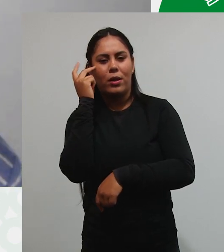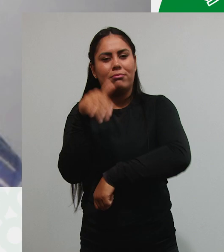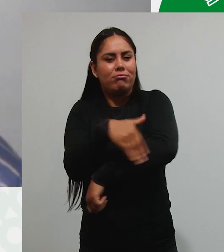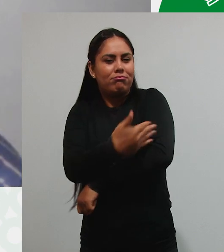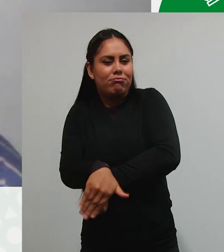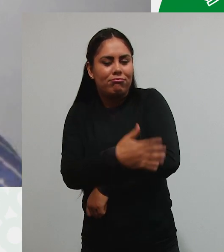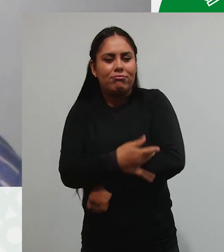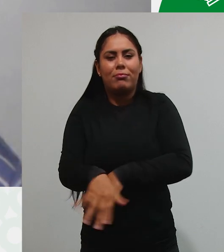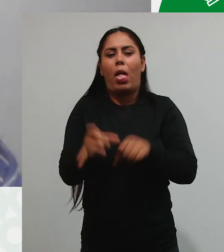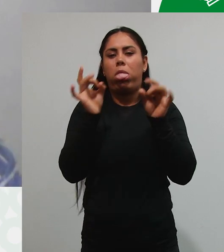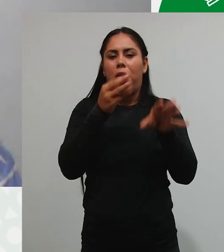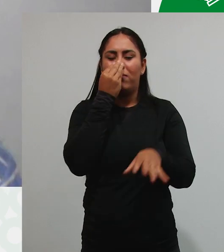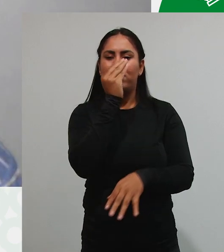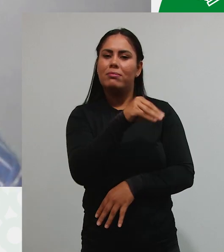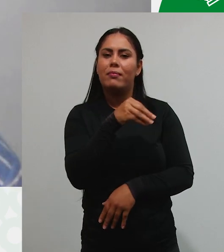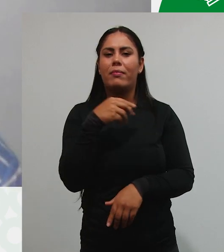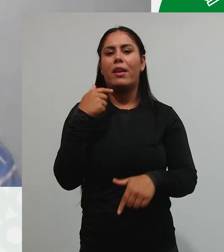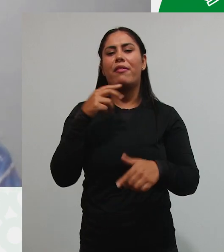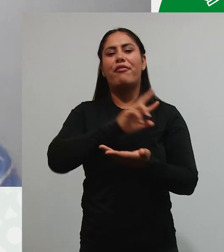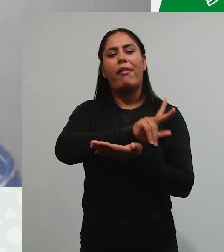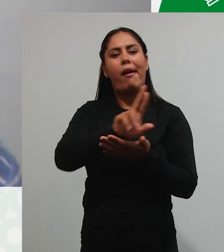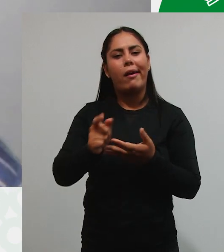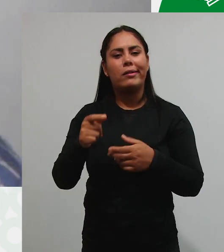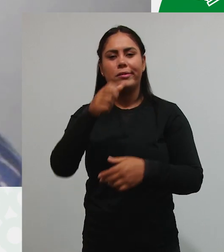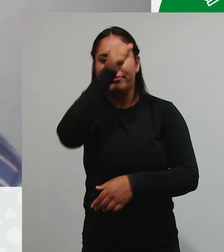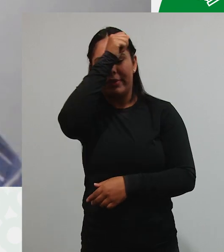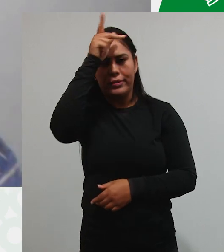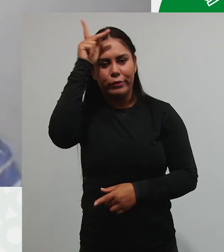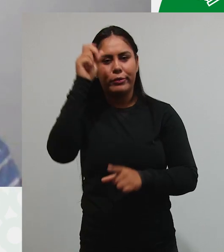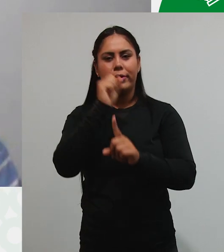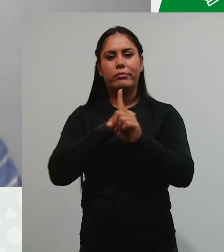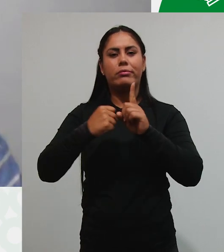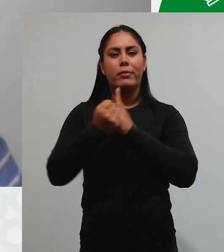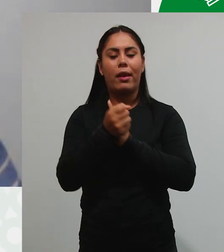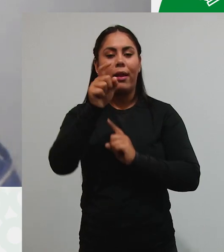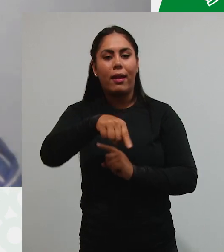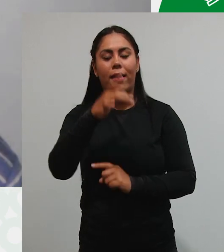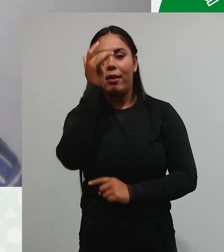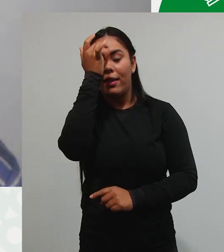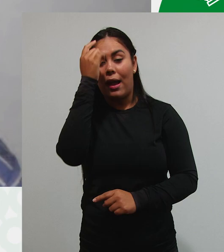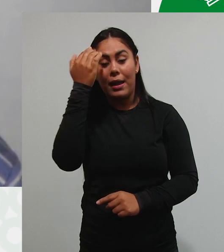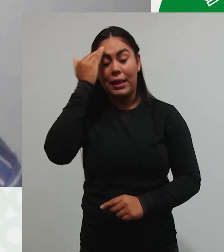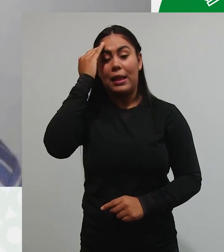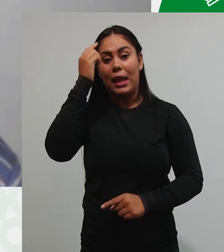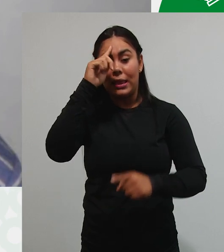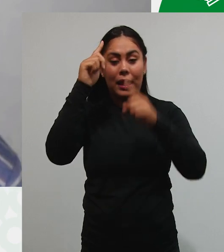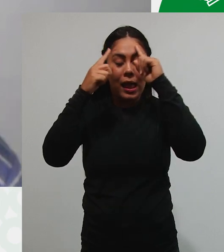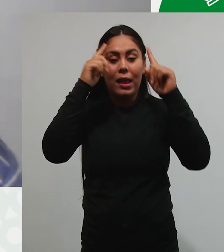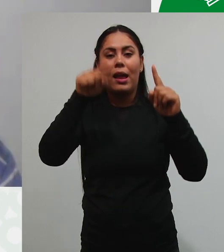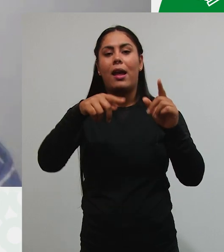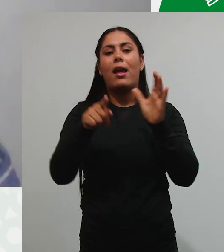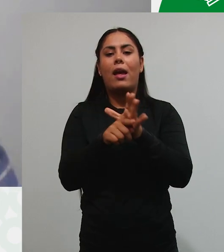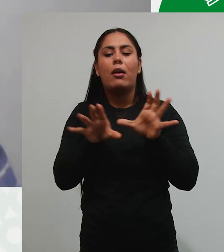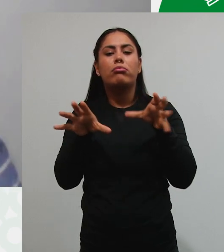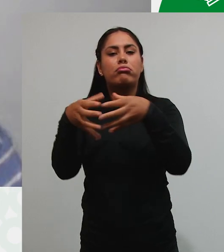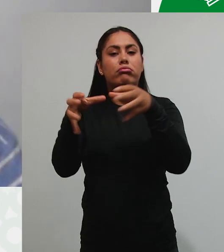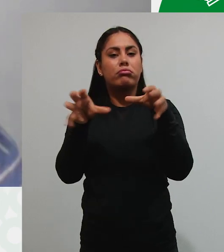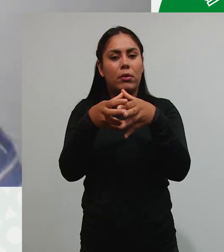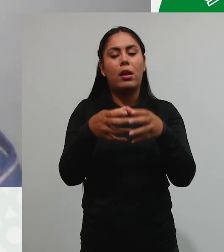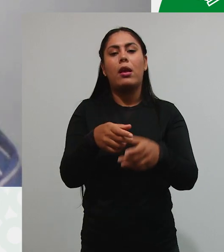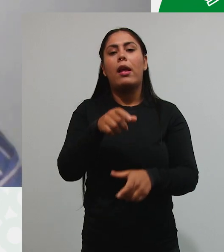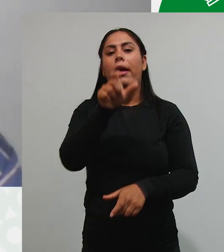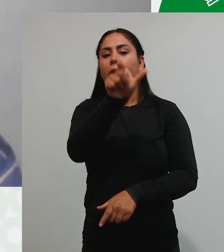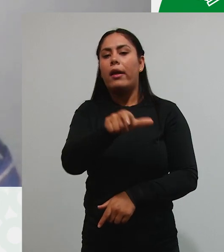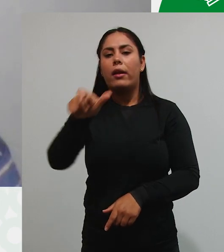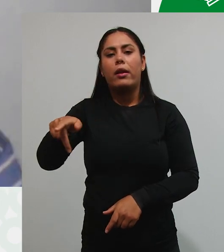formações para vários lugares do Brasil, para várias prefeituras, para vários grupos sociais. A ideia é formar educadores sociais e